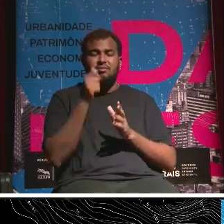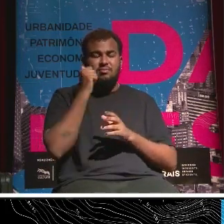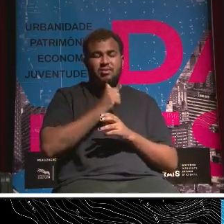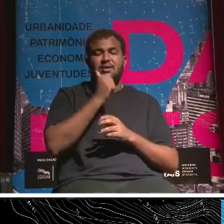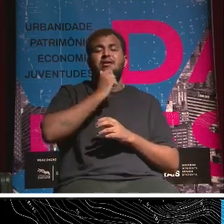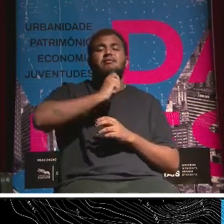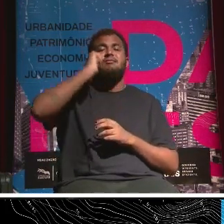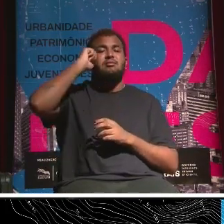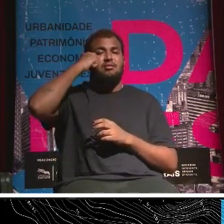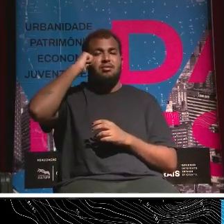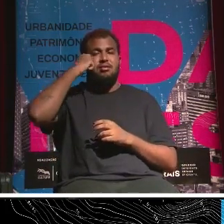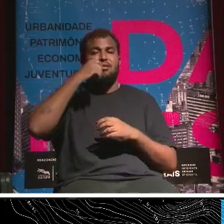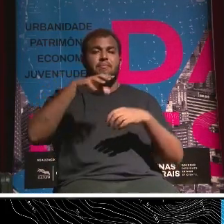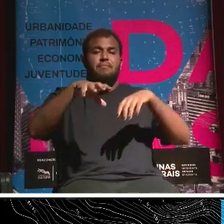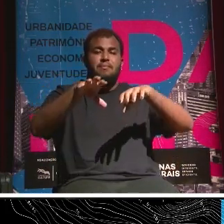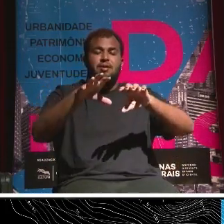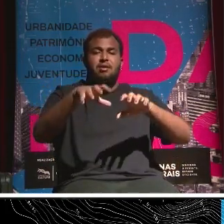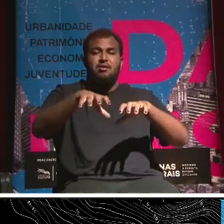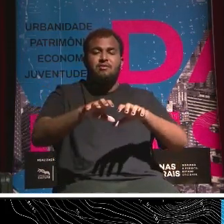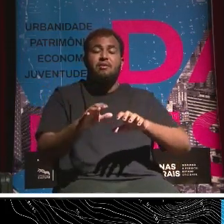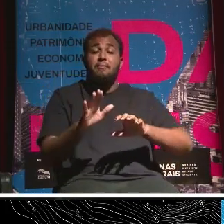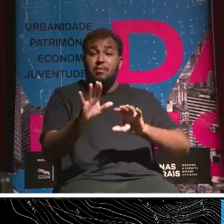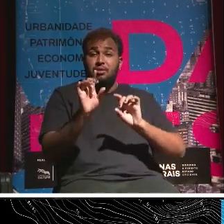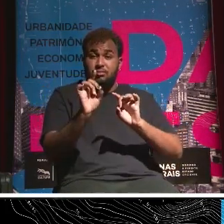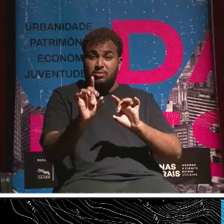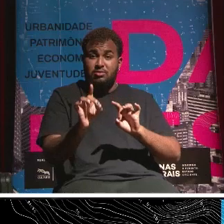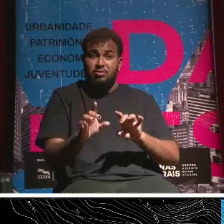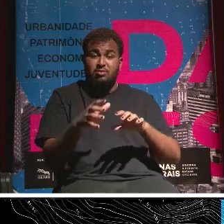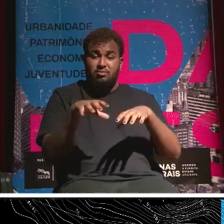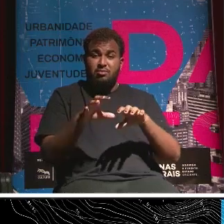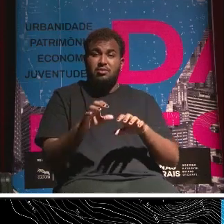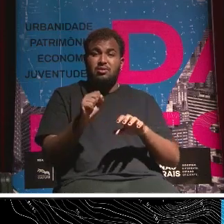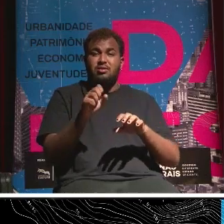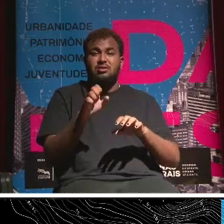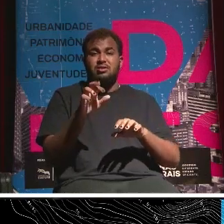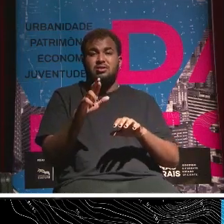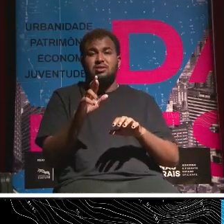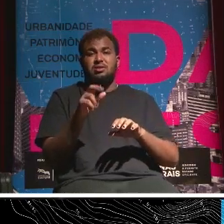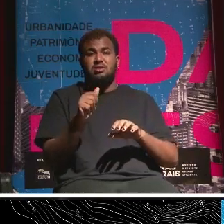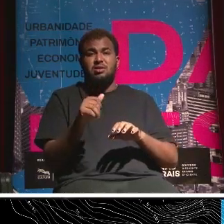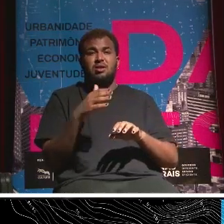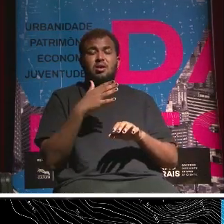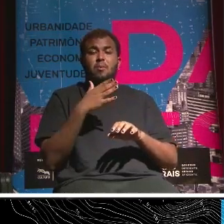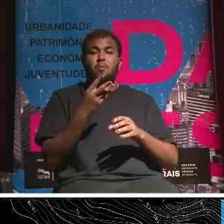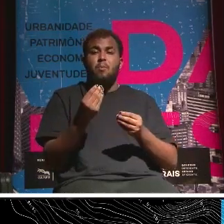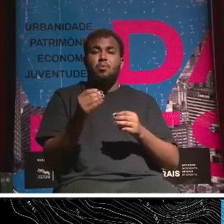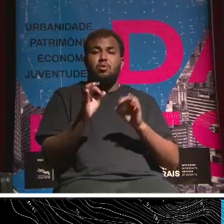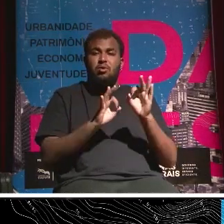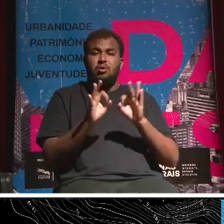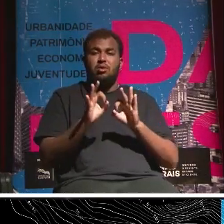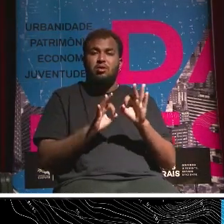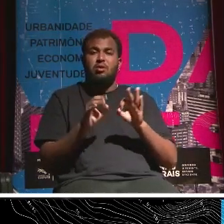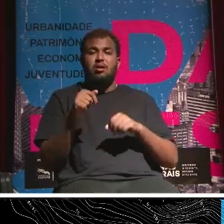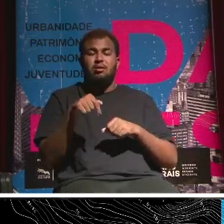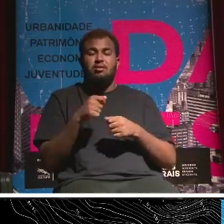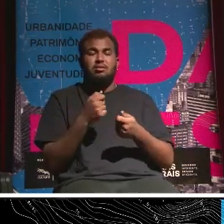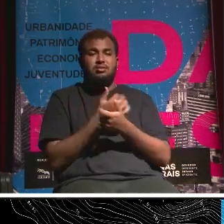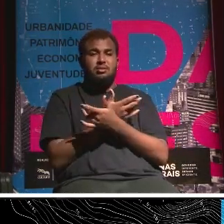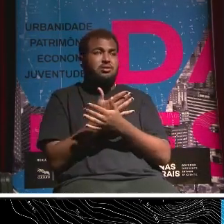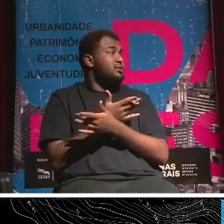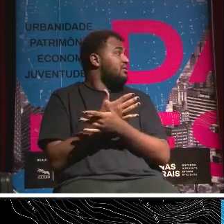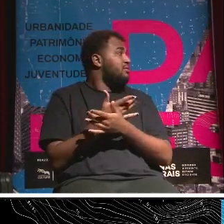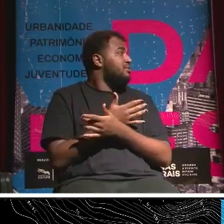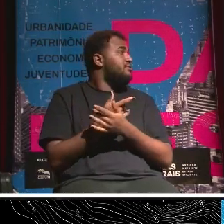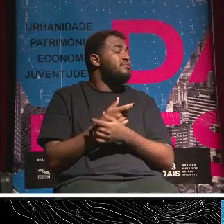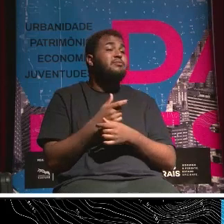negras, baile funk, mais especificamente o Baile Funk da Serra, que é uma grande organização aqui da cidade. Alguém já foi